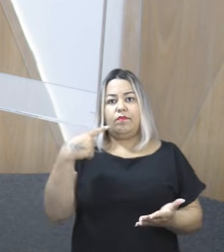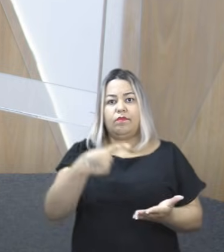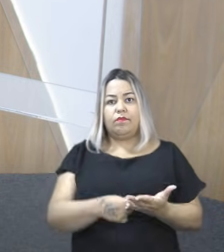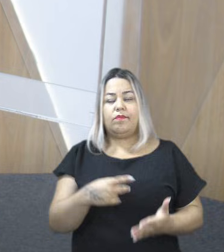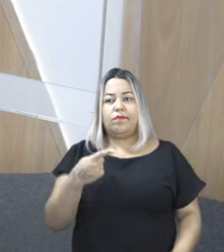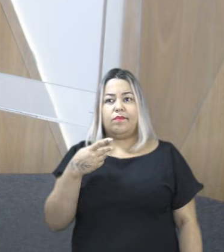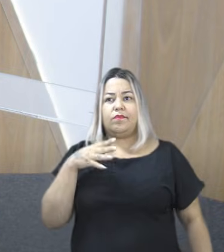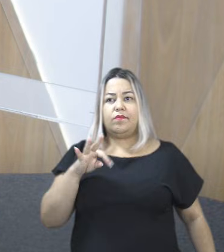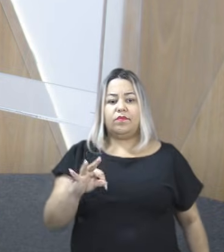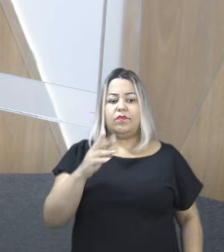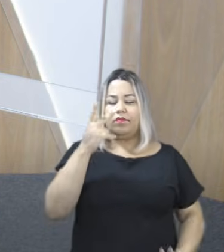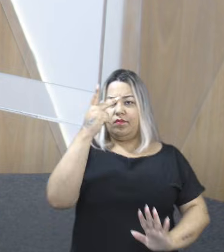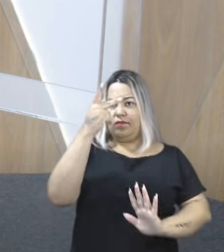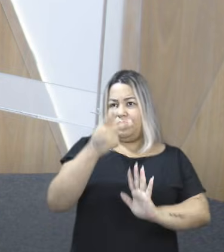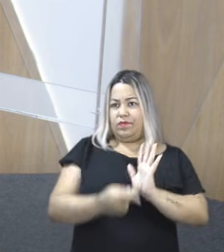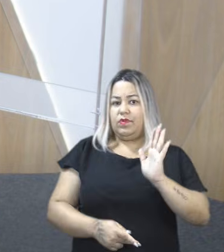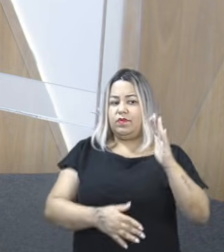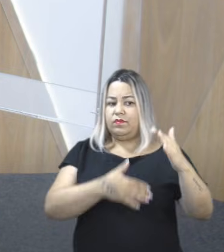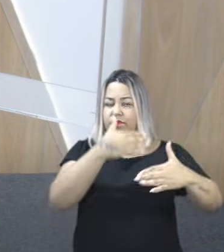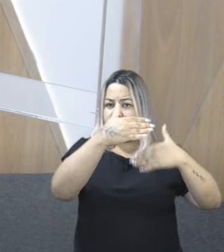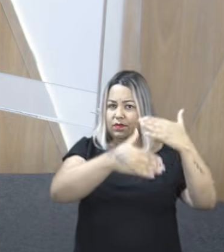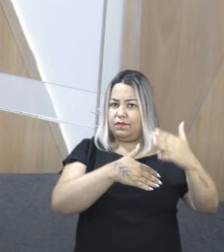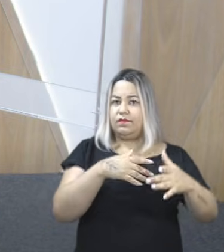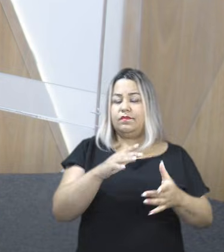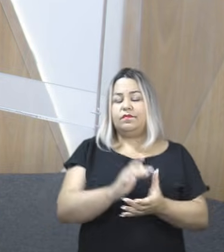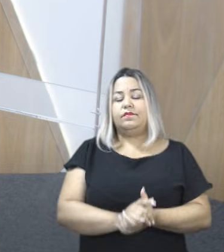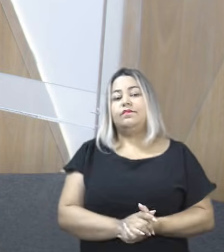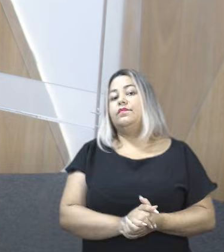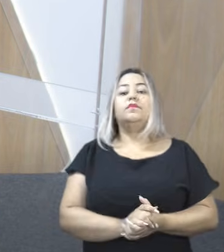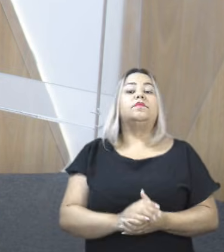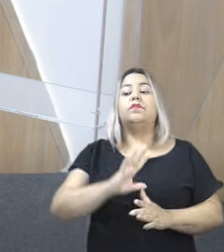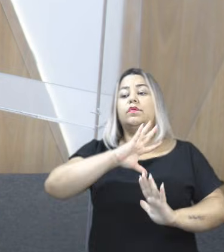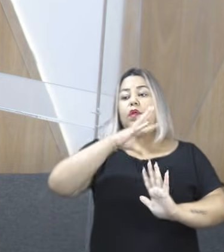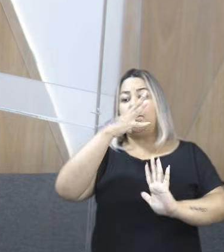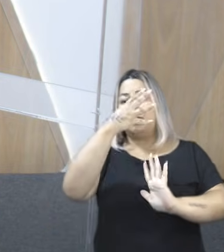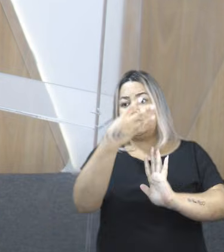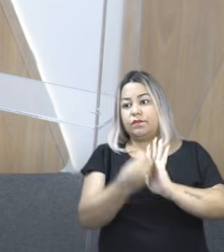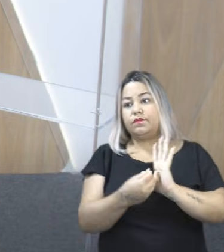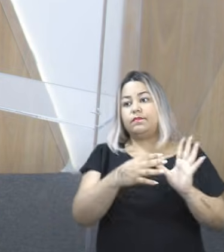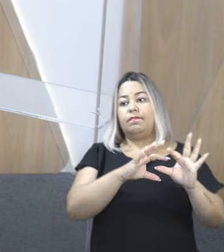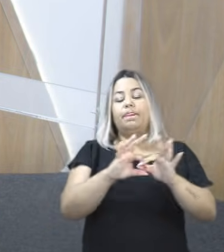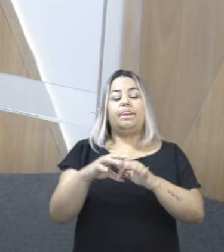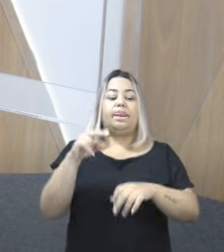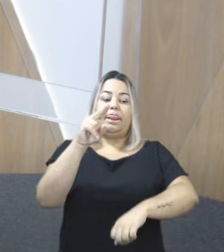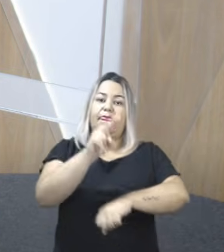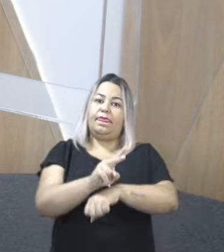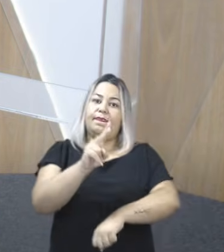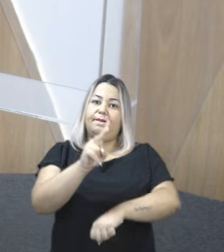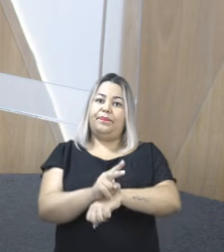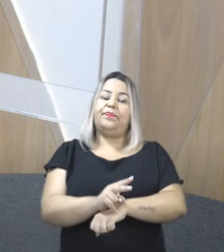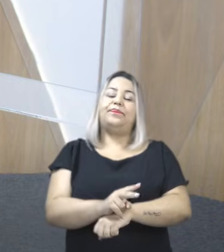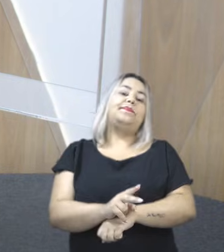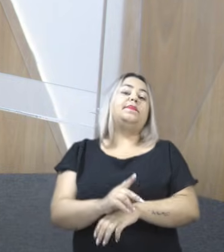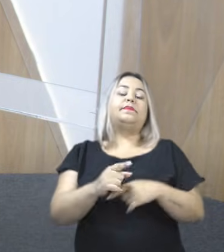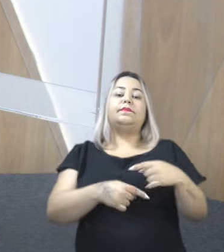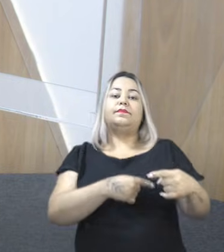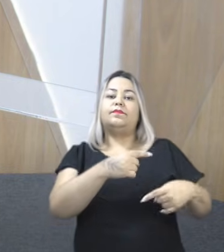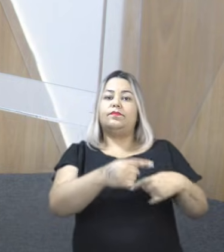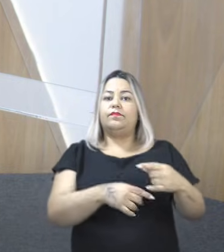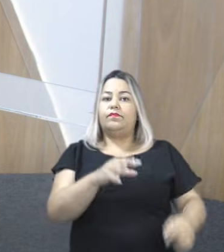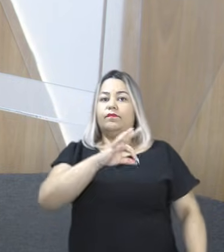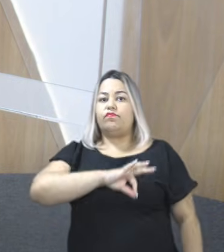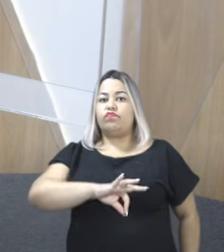PT com um projeto de desenvolvimento sustentável para a Amazônia que una proteção ambiental, geração de renda